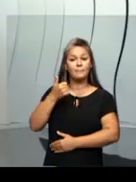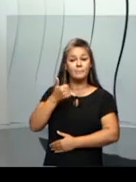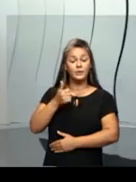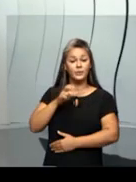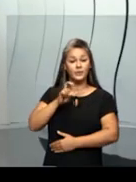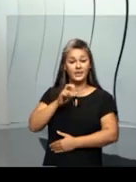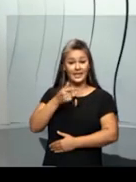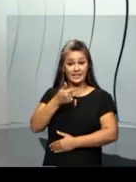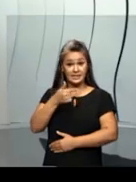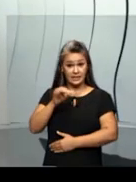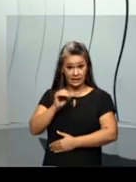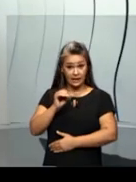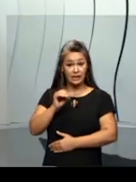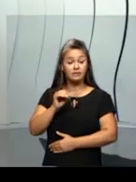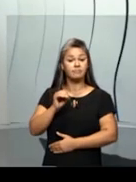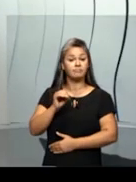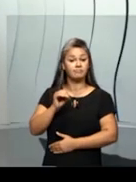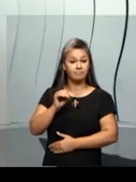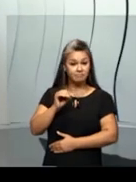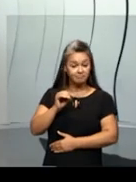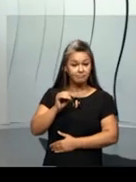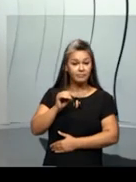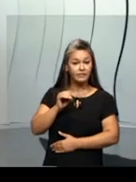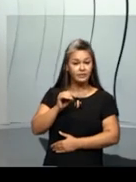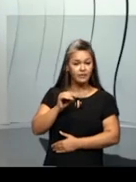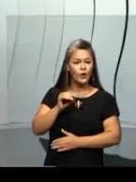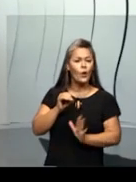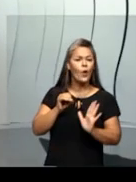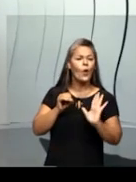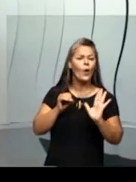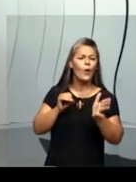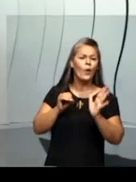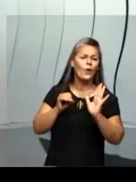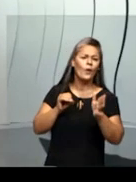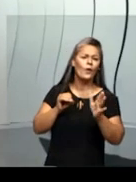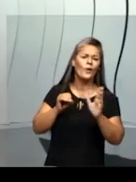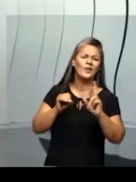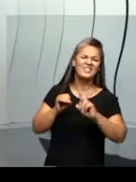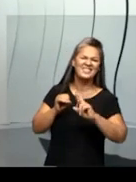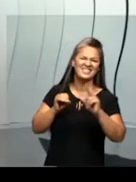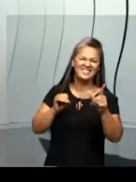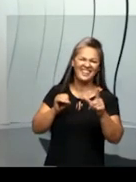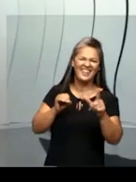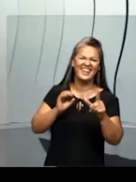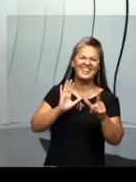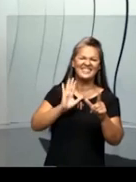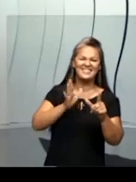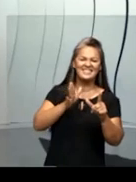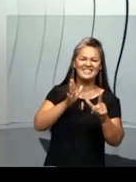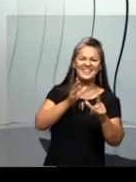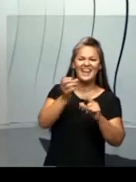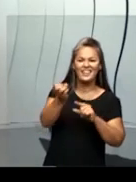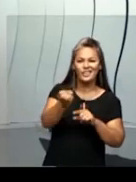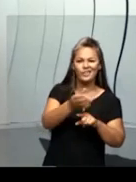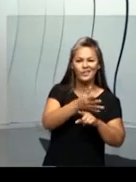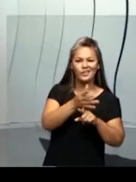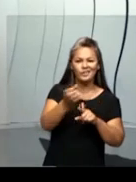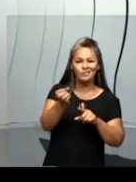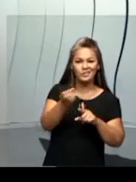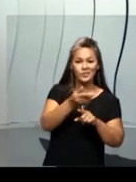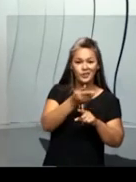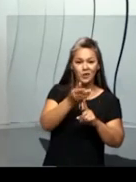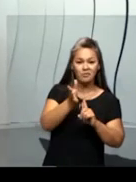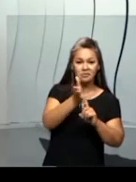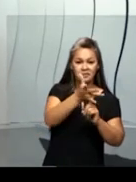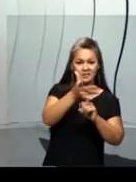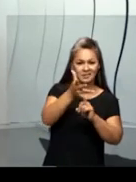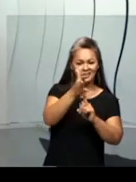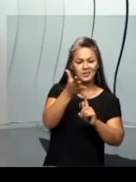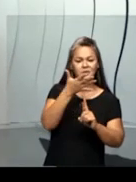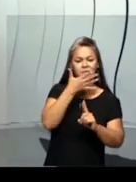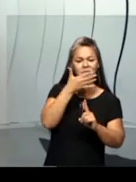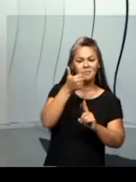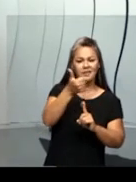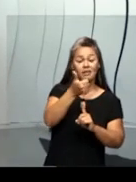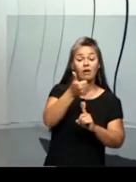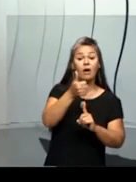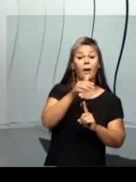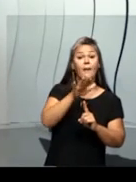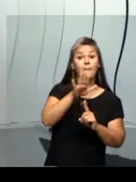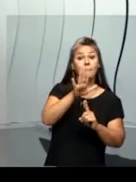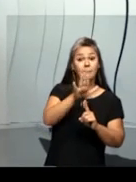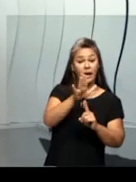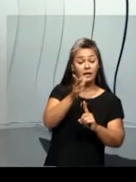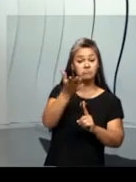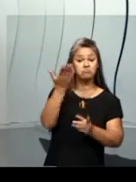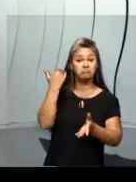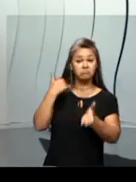mais personalizado, muito mais moderno. Nessa época você já tem o seu primeiro atlas daquilo que tinha uma noção